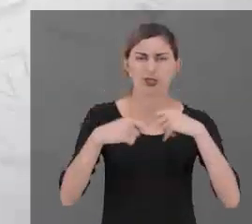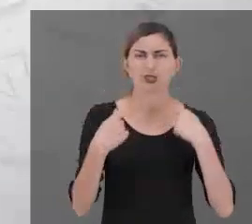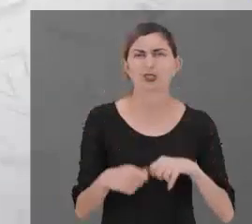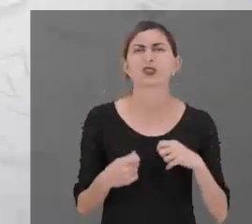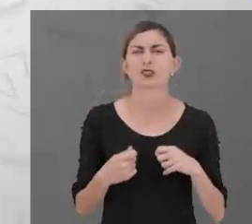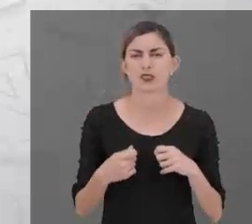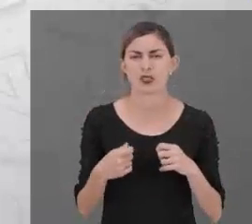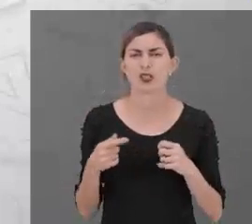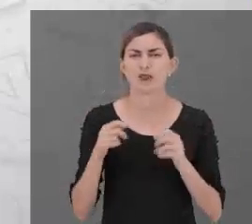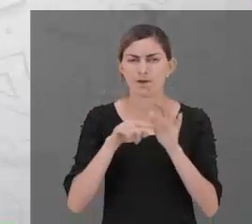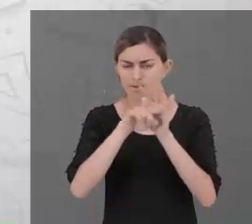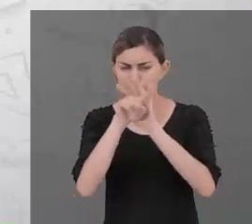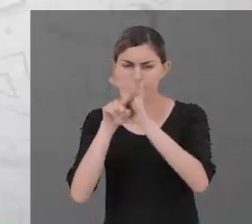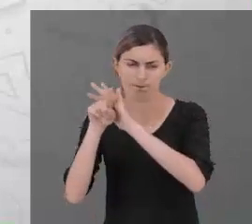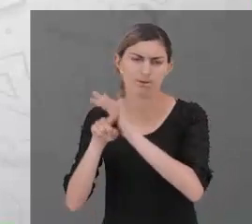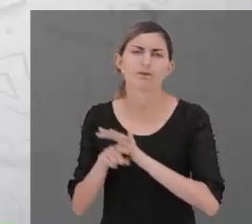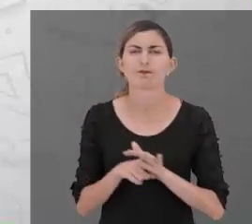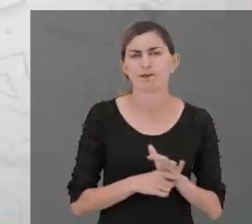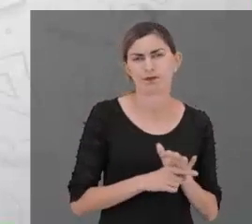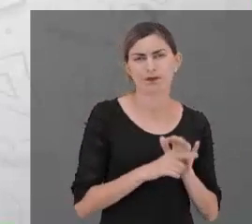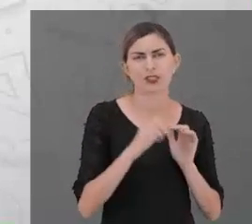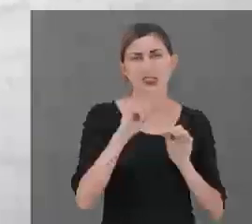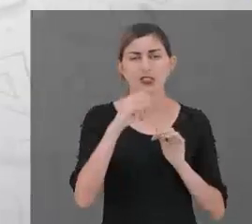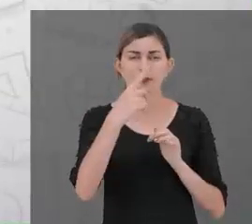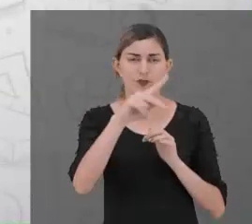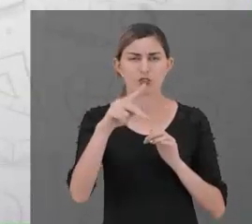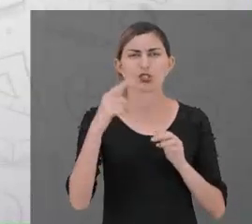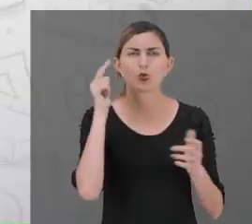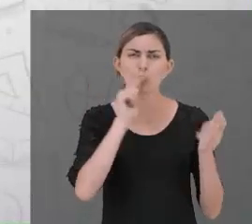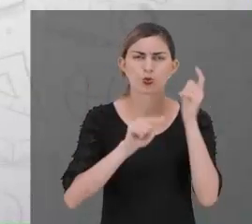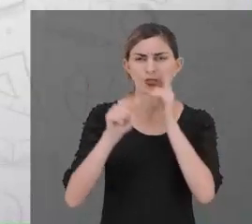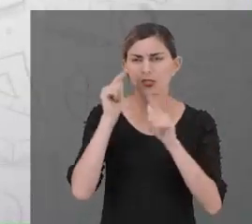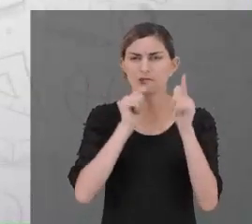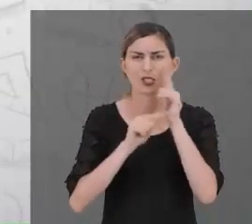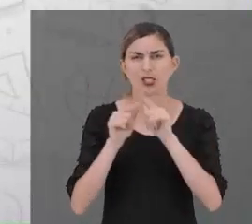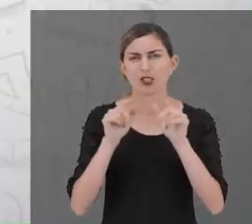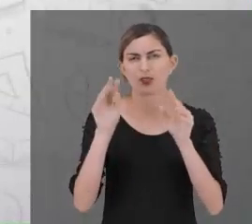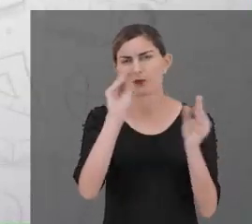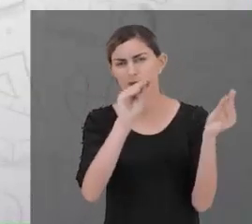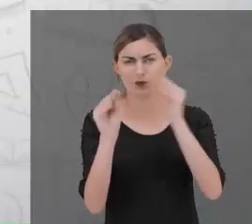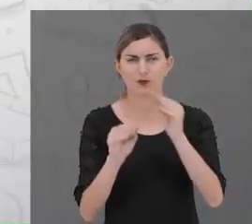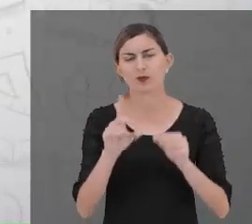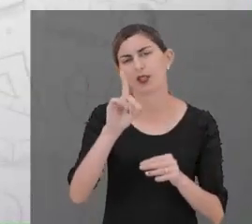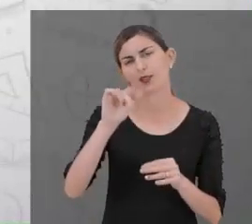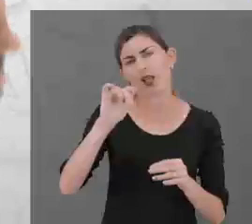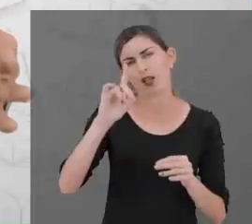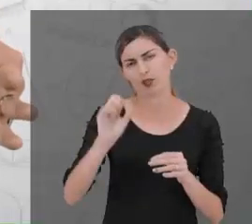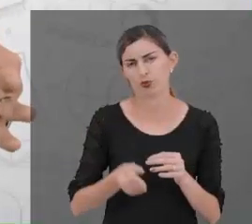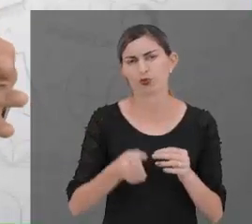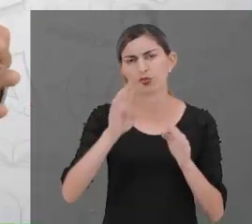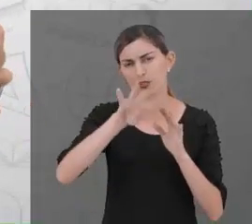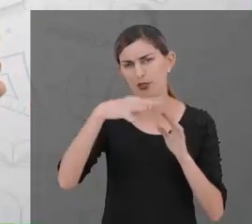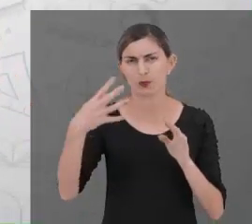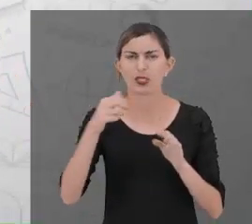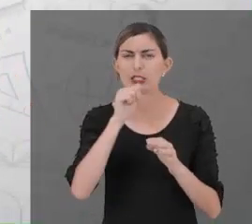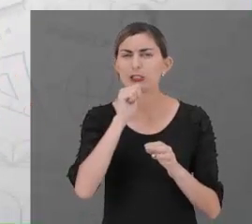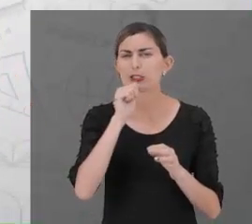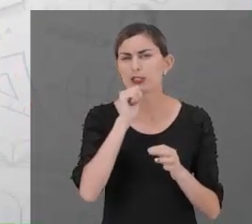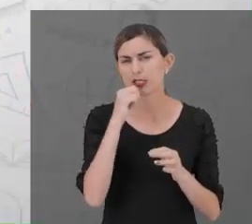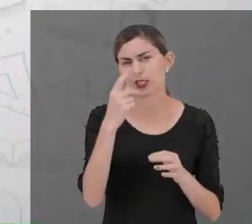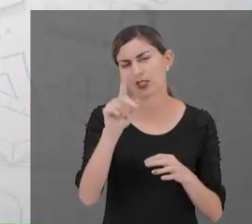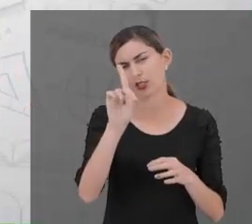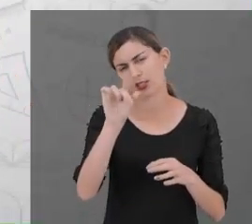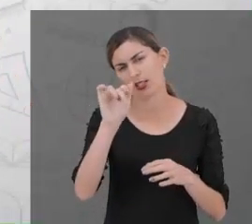você precisa necessariamente verificar se você consegue inserir dados nessa